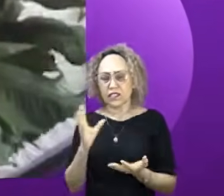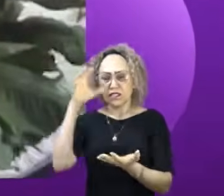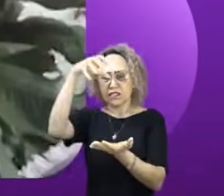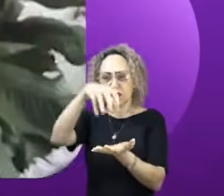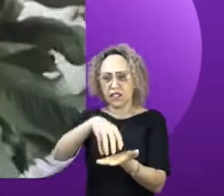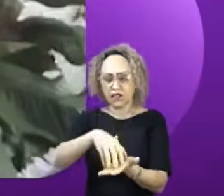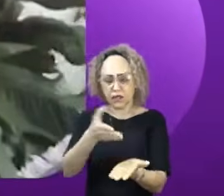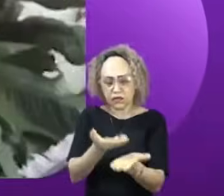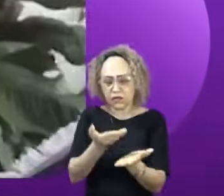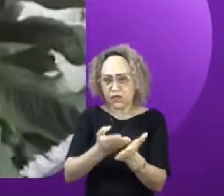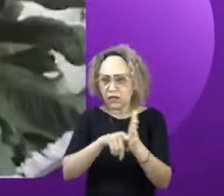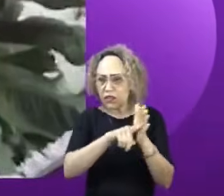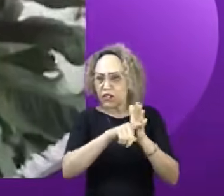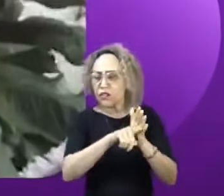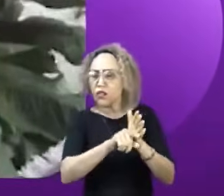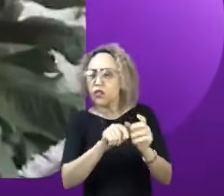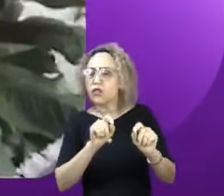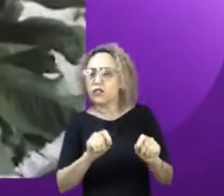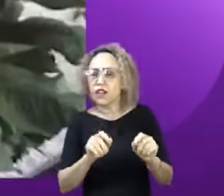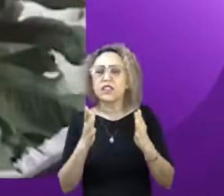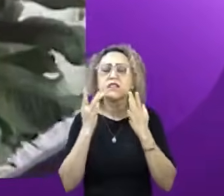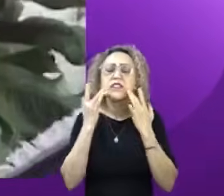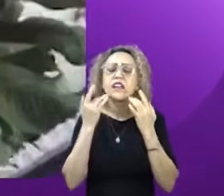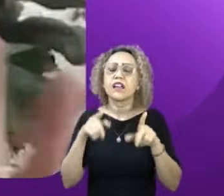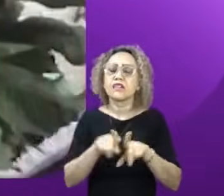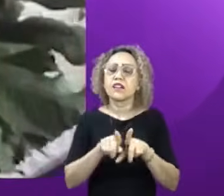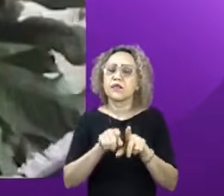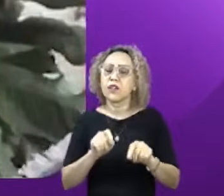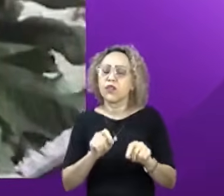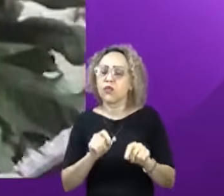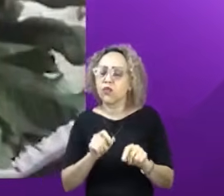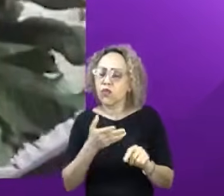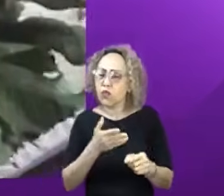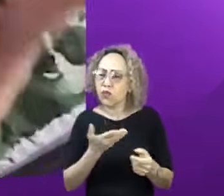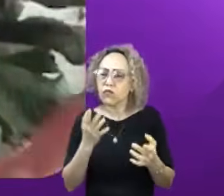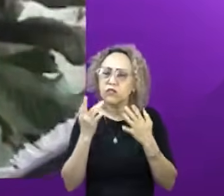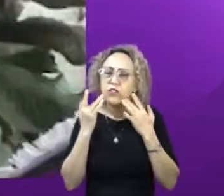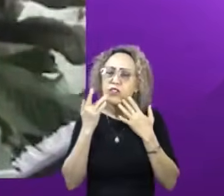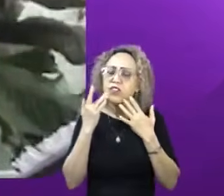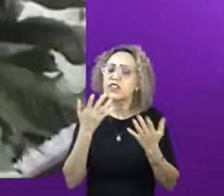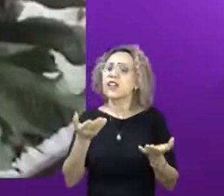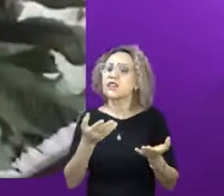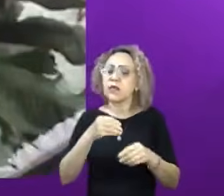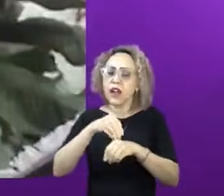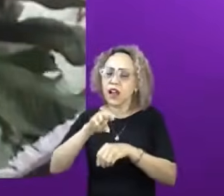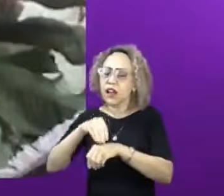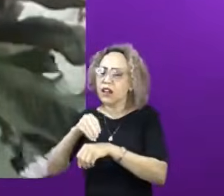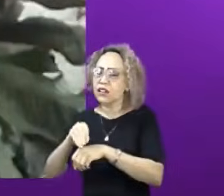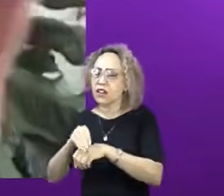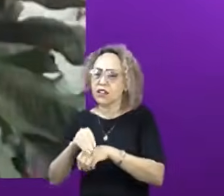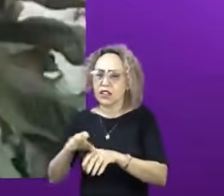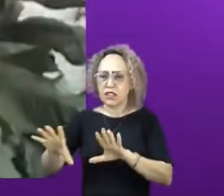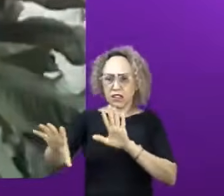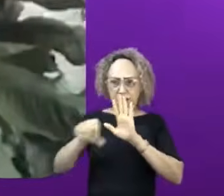estudo e leva o teatro também como um meio de disseminação, mas não como uma